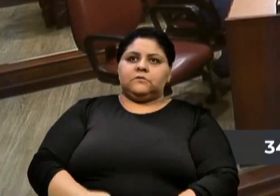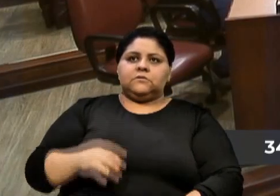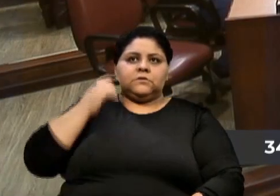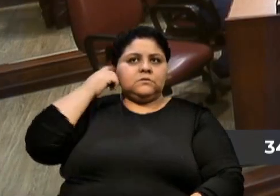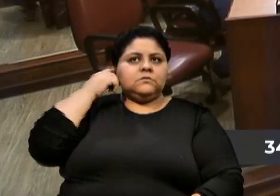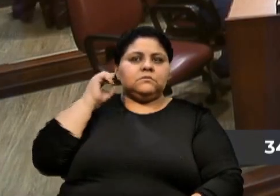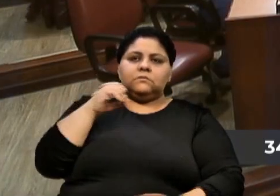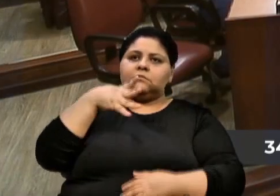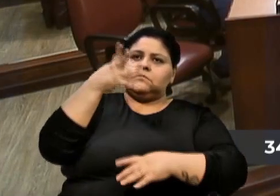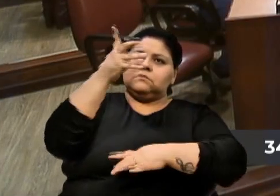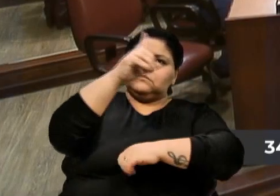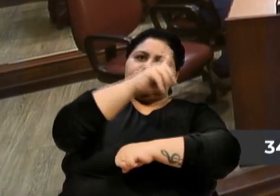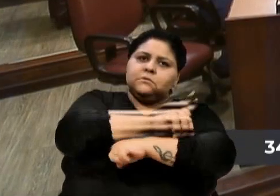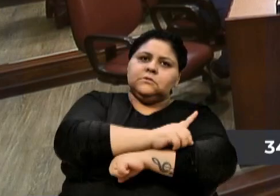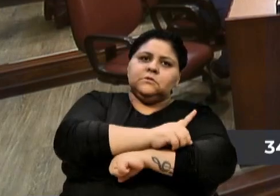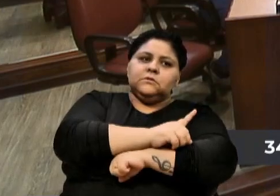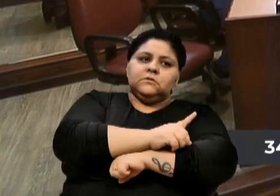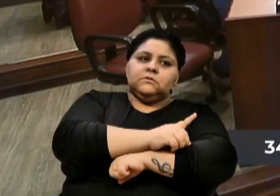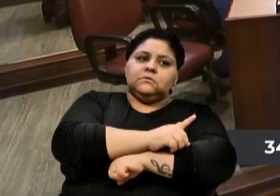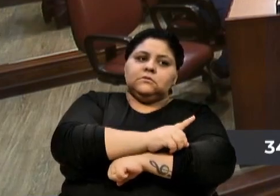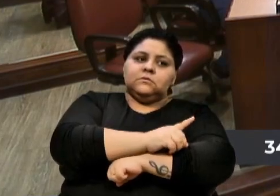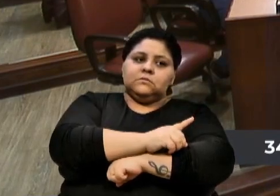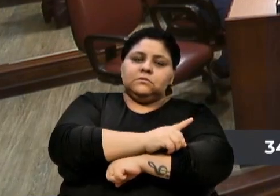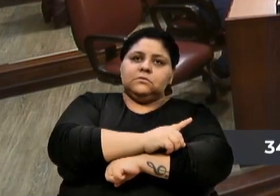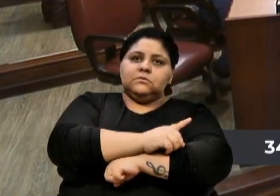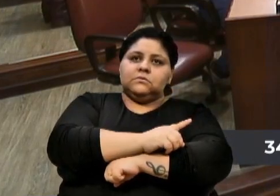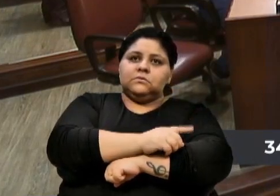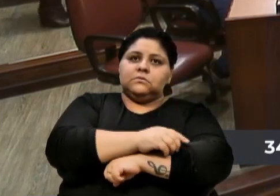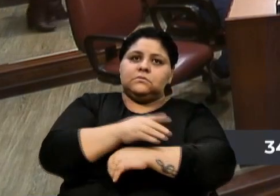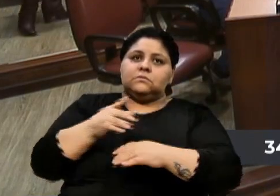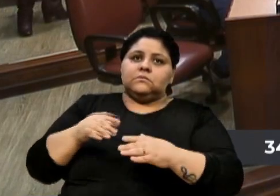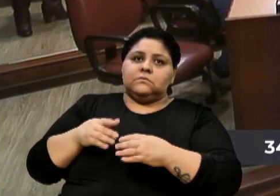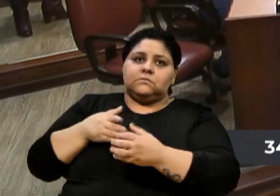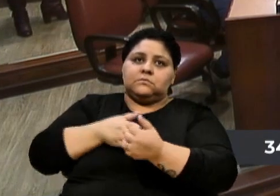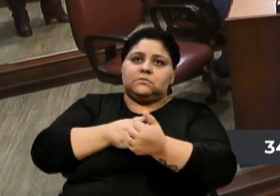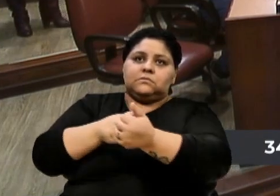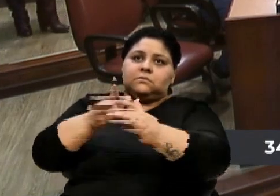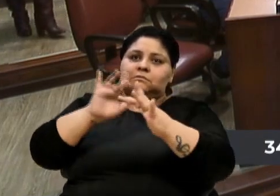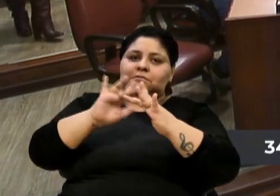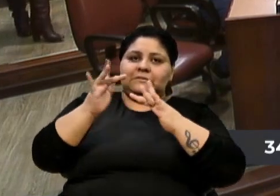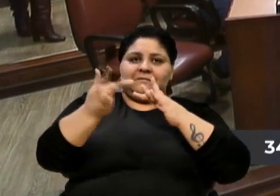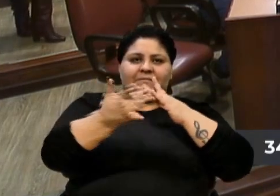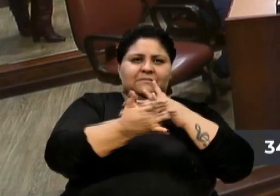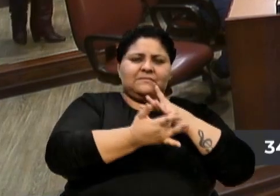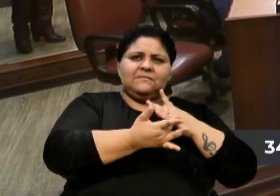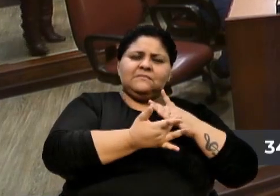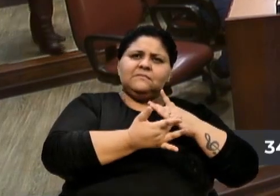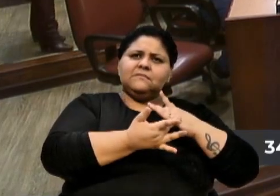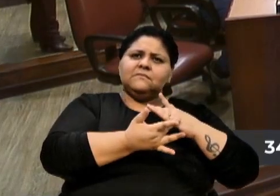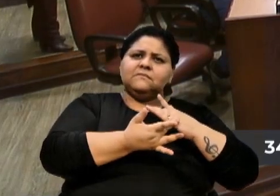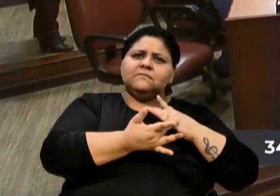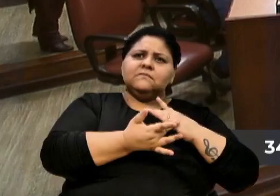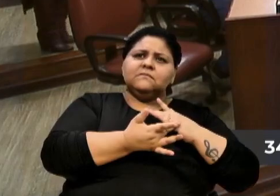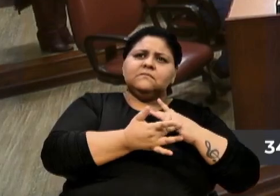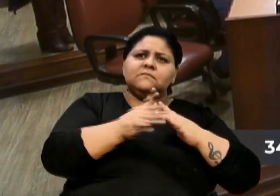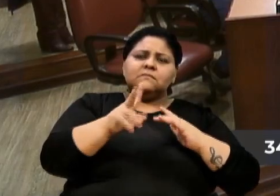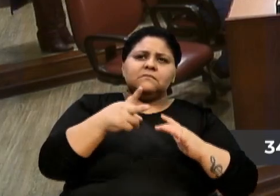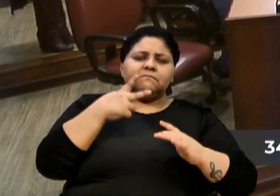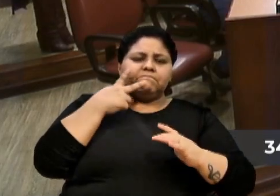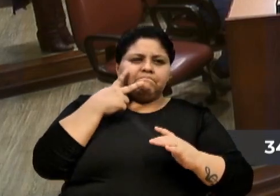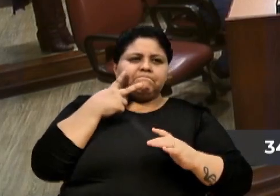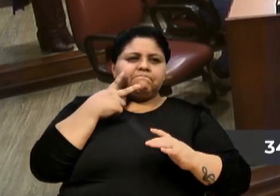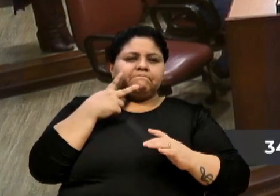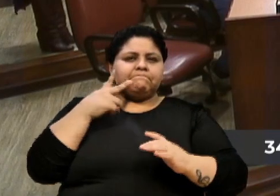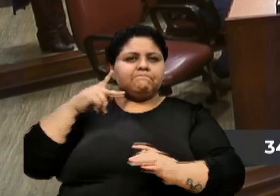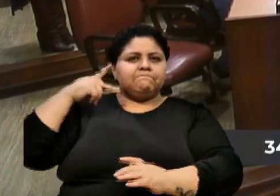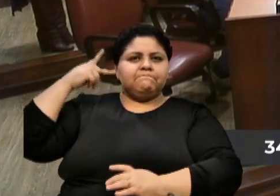demais colegas. Bom dia a você que nos assiste através da TV Câmara. Eu vi o vereador Felipe Grêmio Maia